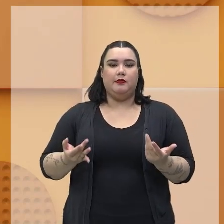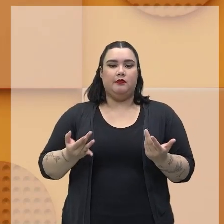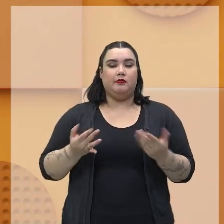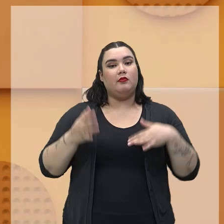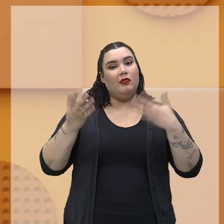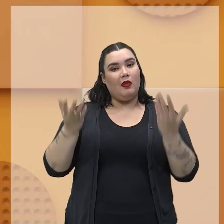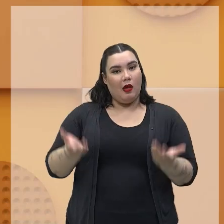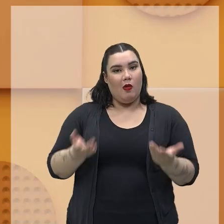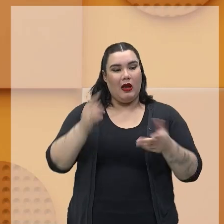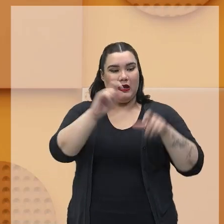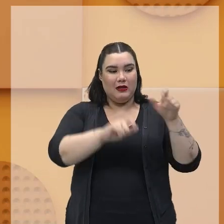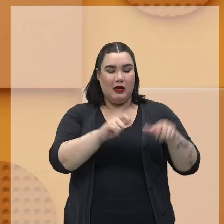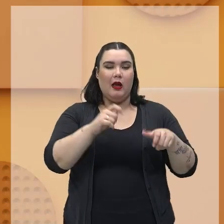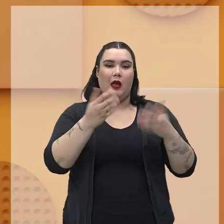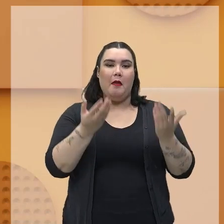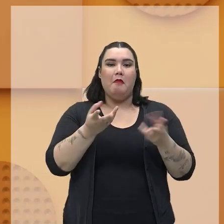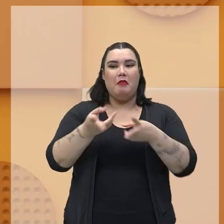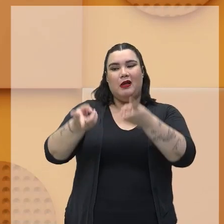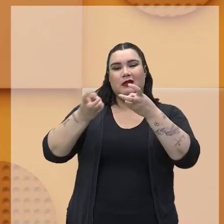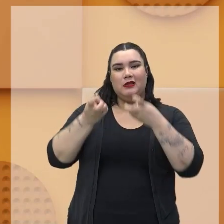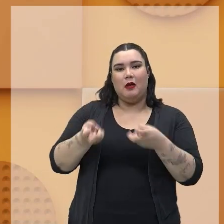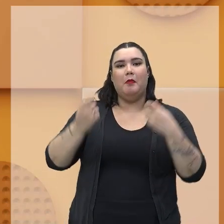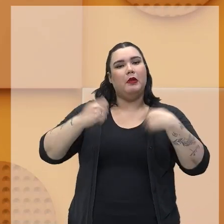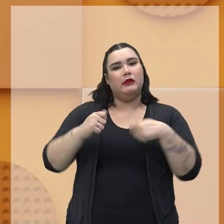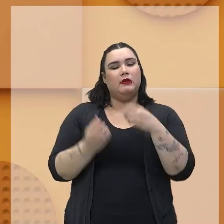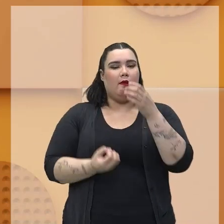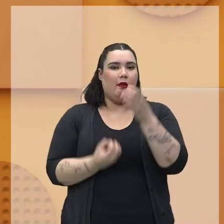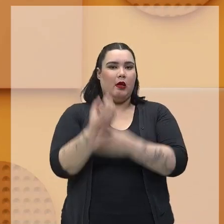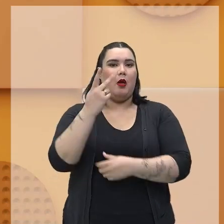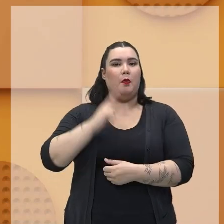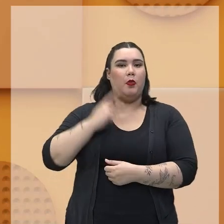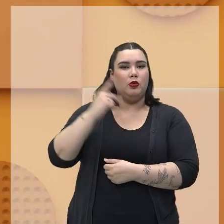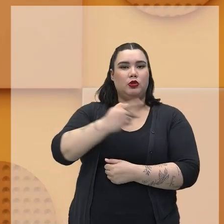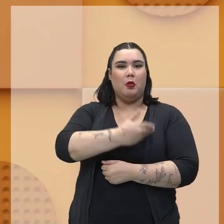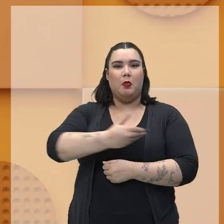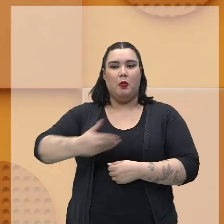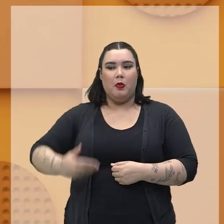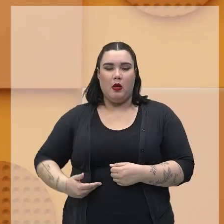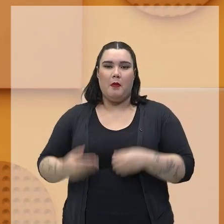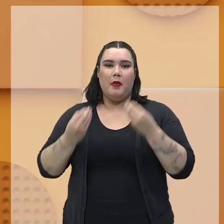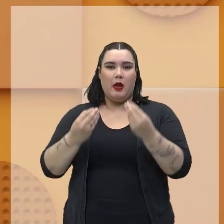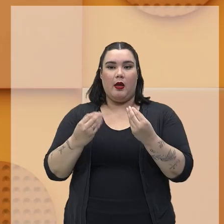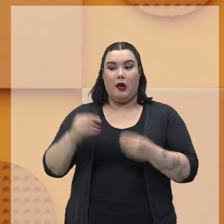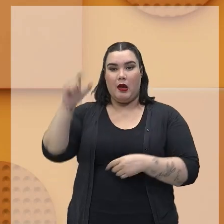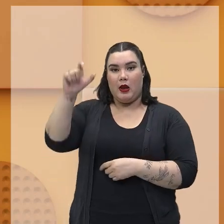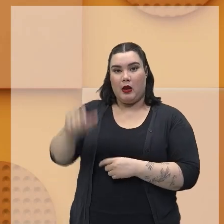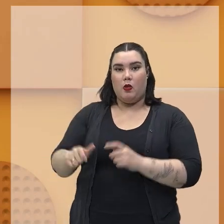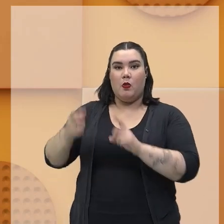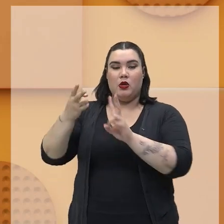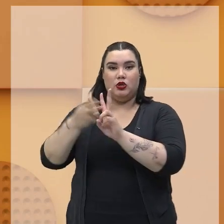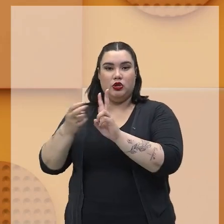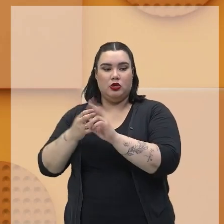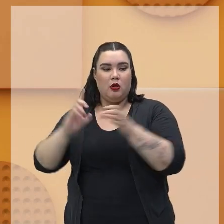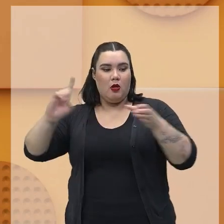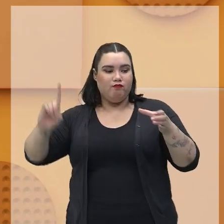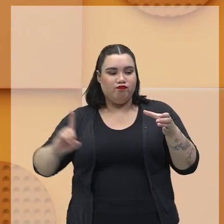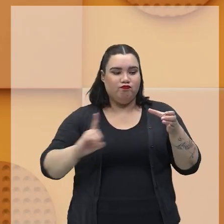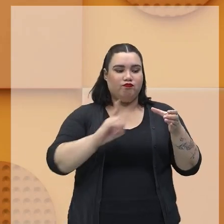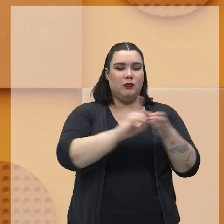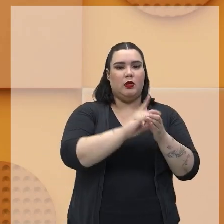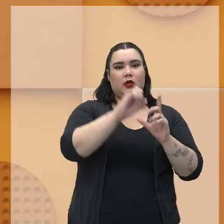de tentar fazer políticas públicas para envolver esse indivíduo e colocá-lo,